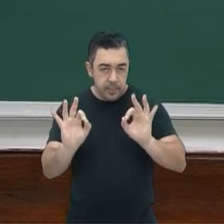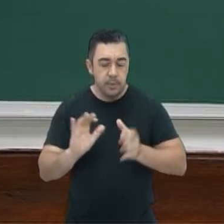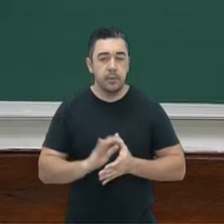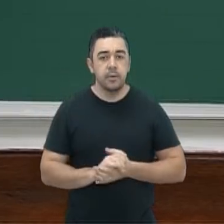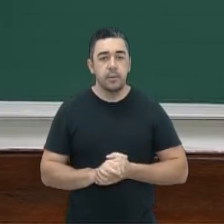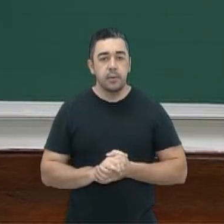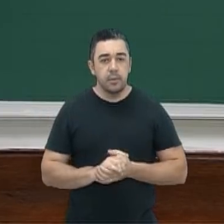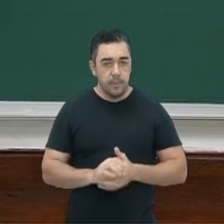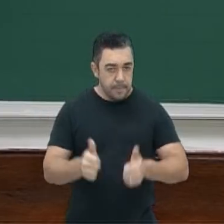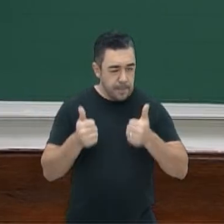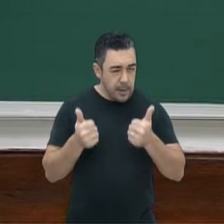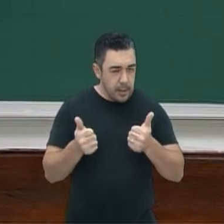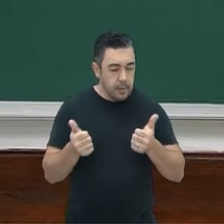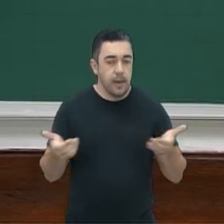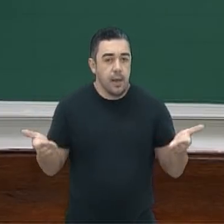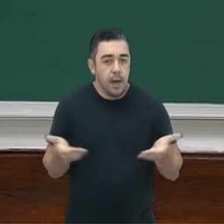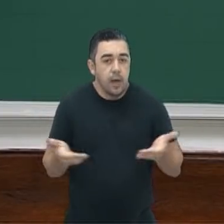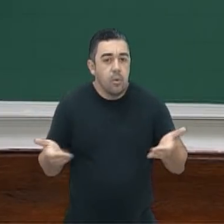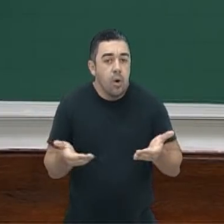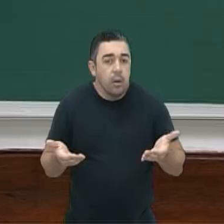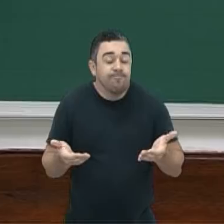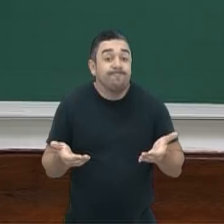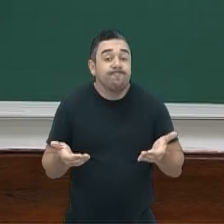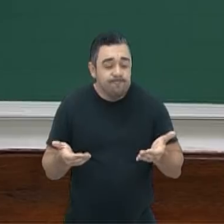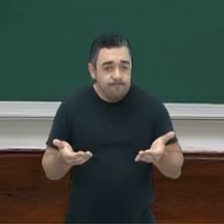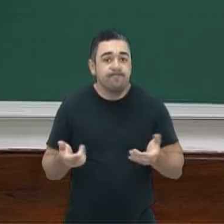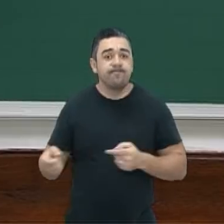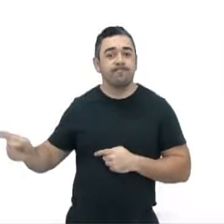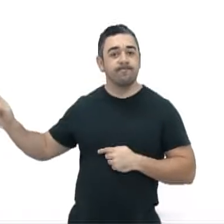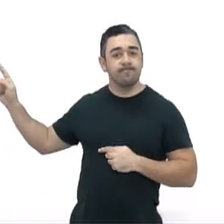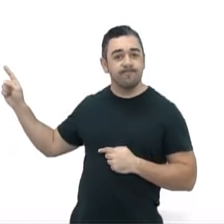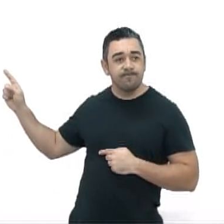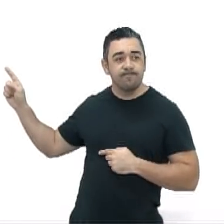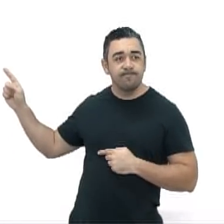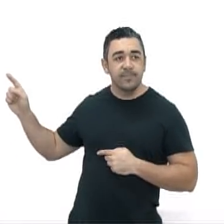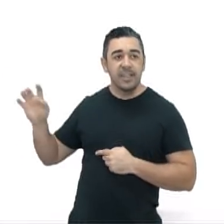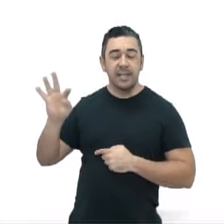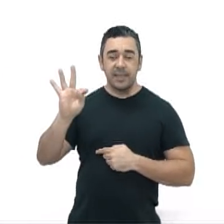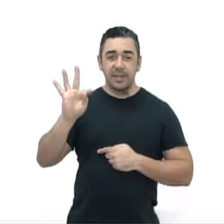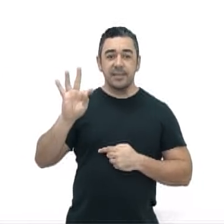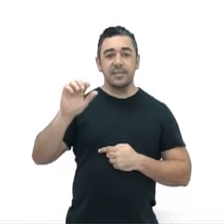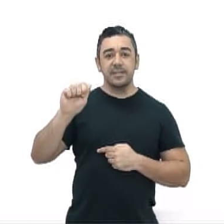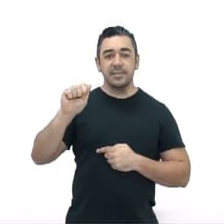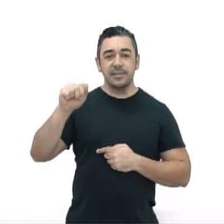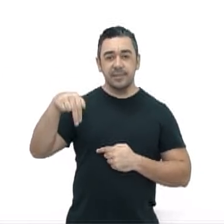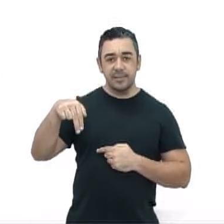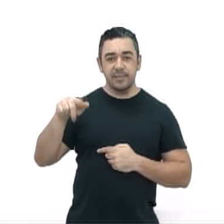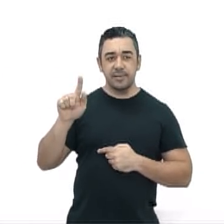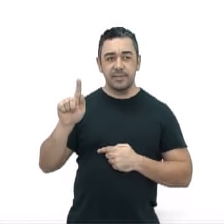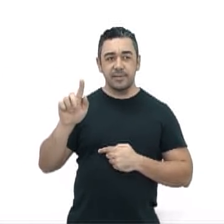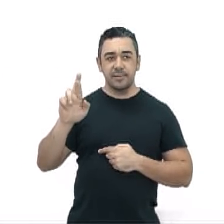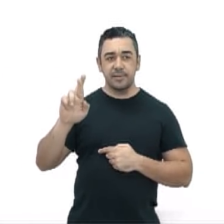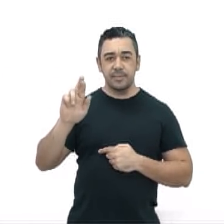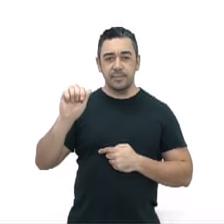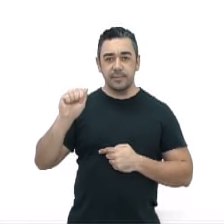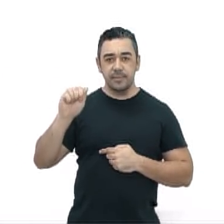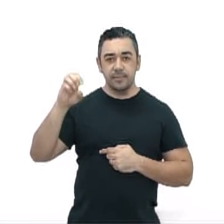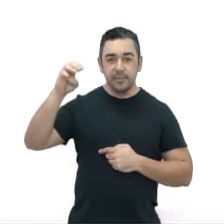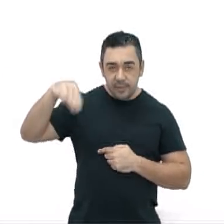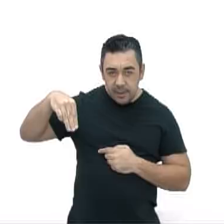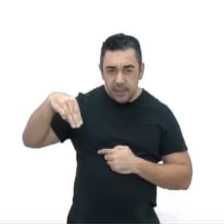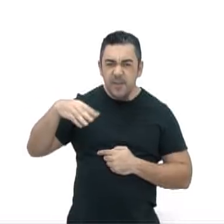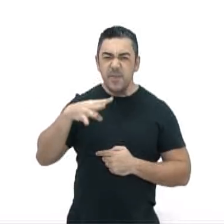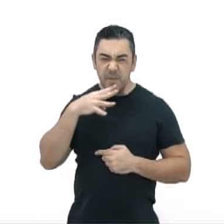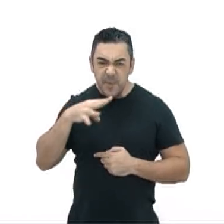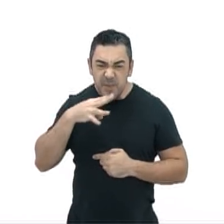Belezinha? Tudo bem? E agora, a gente vai para o Tangram. Quem aqui não conhece o Tangram? Tangram é aquele quebra-cabeça